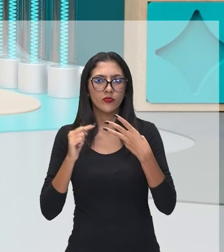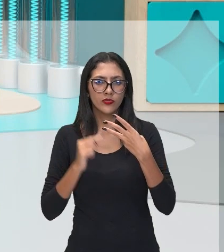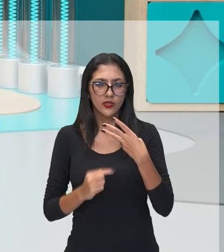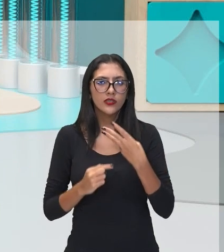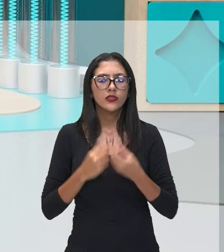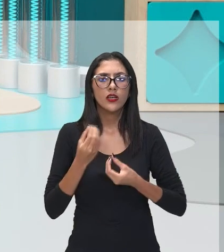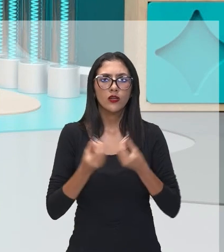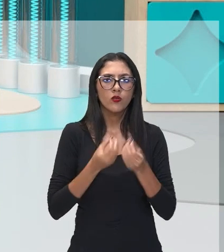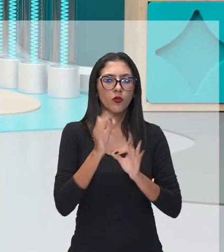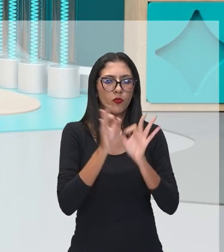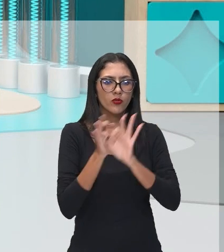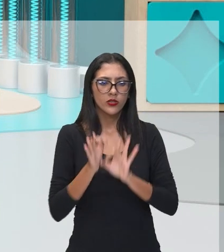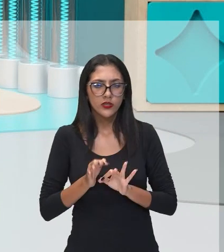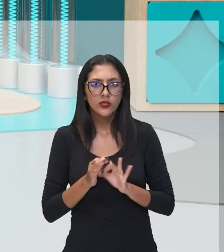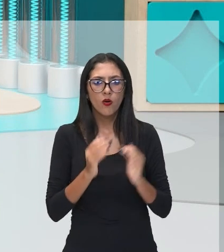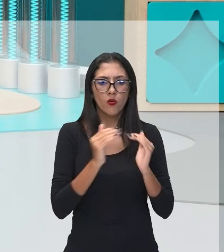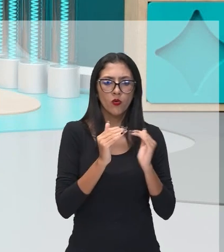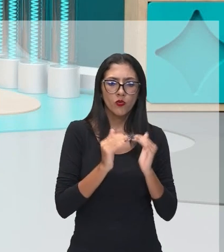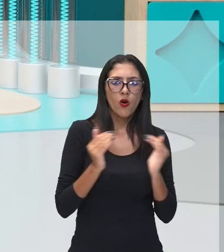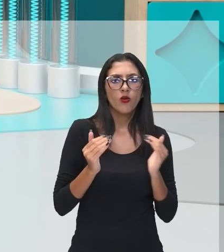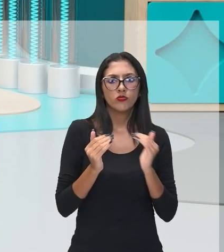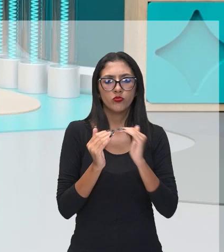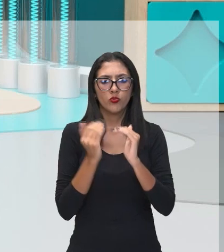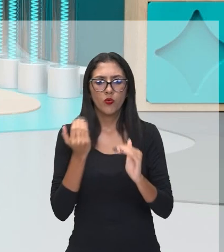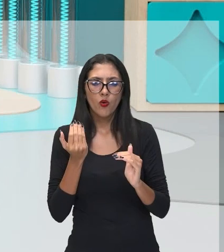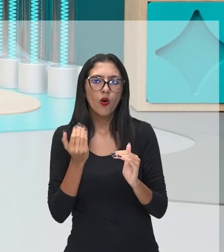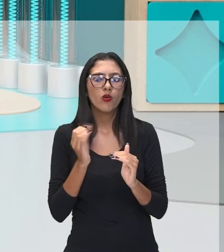forma como eles podem ocorrer, acontecem no